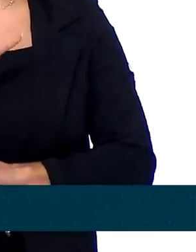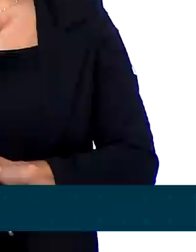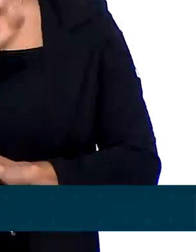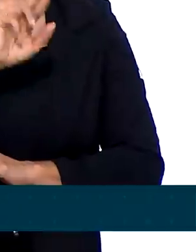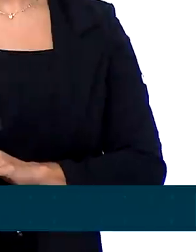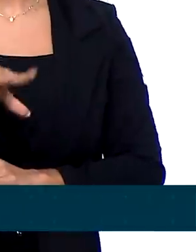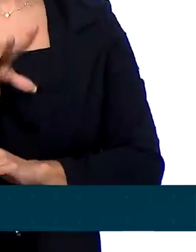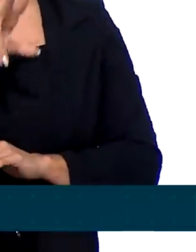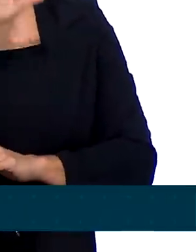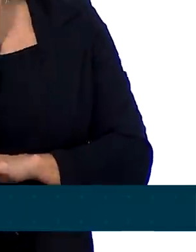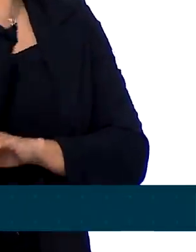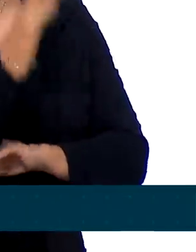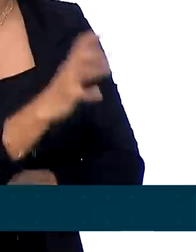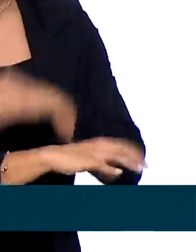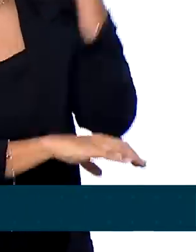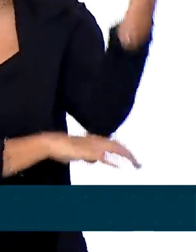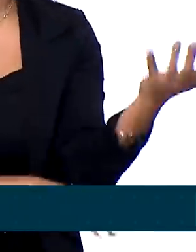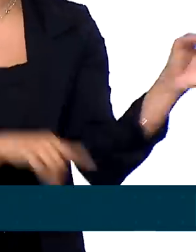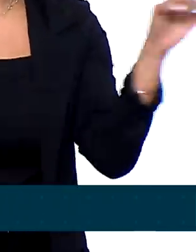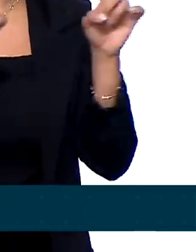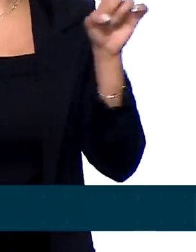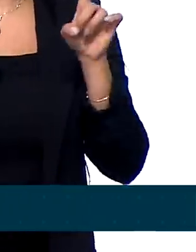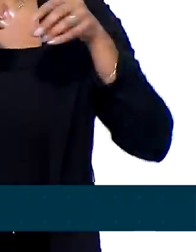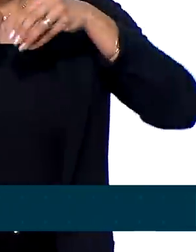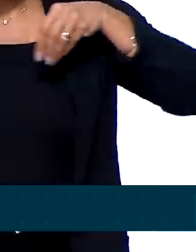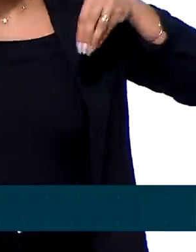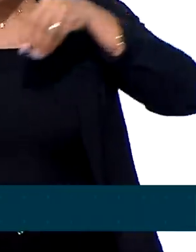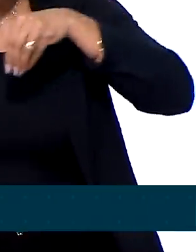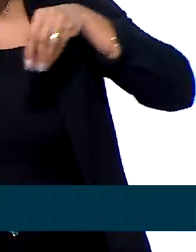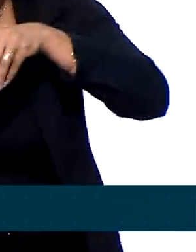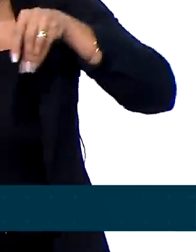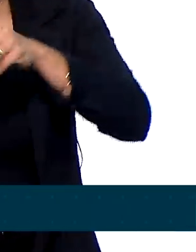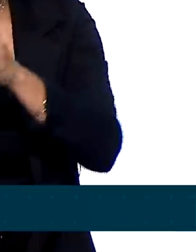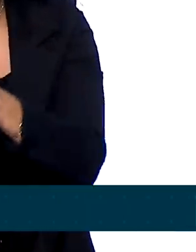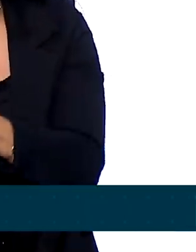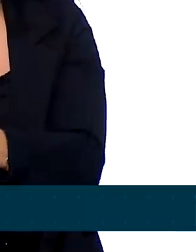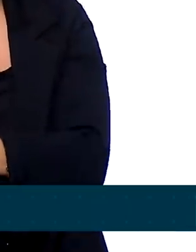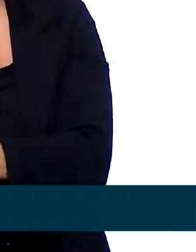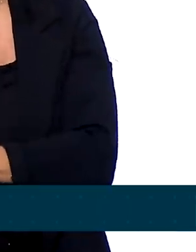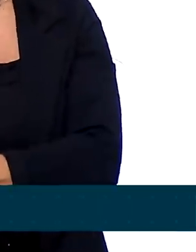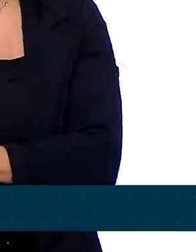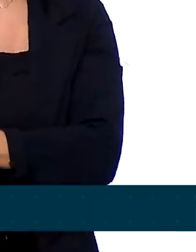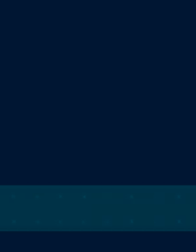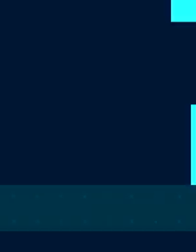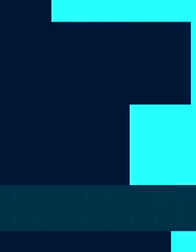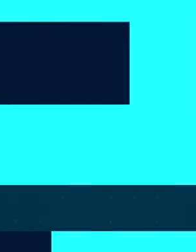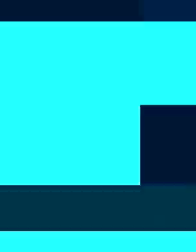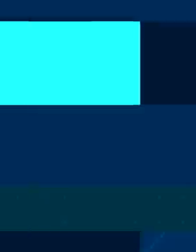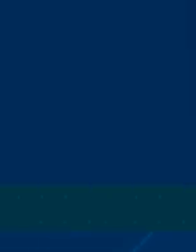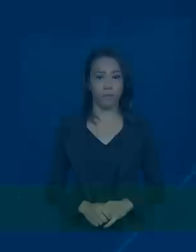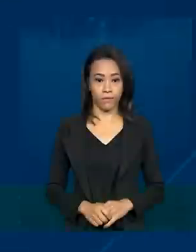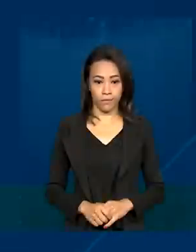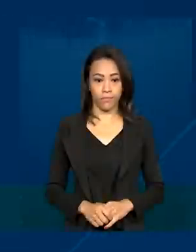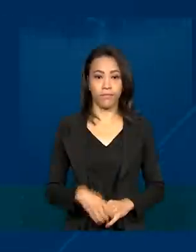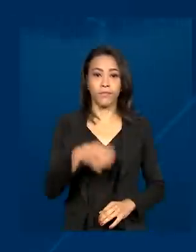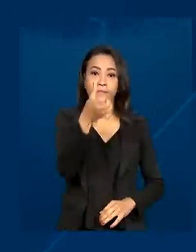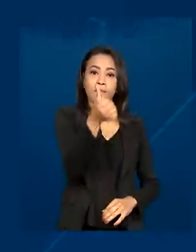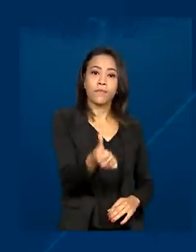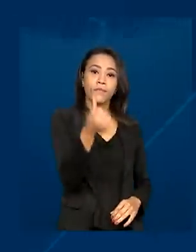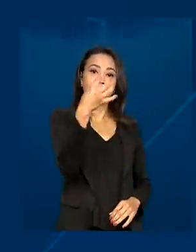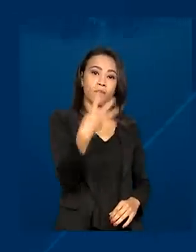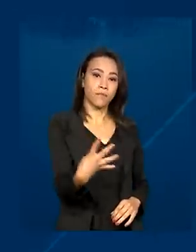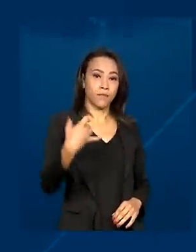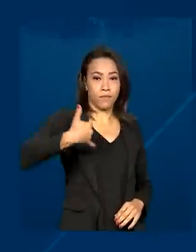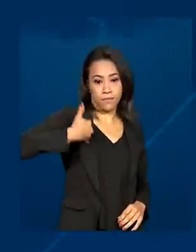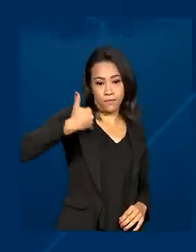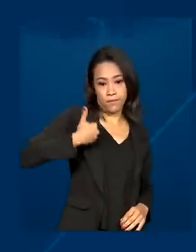contaminar reflorestar e recuperar áreas que foram degradadas com 64 anos